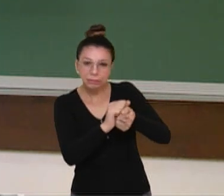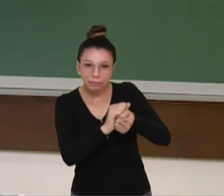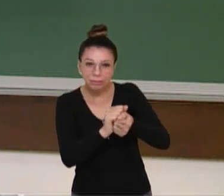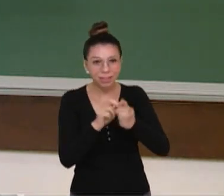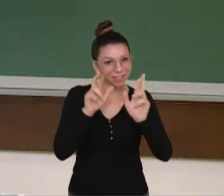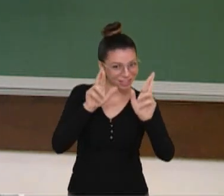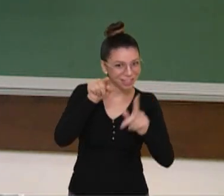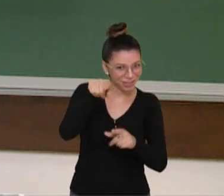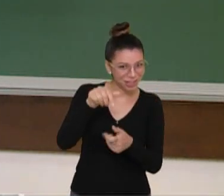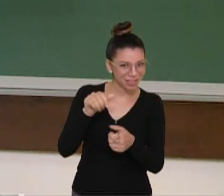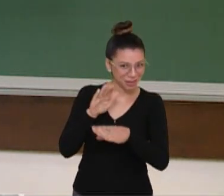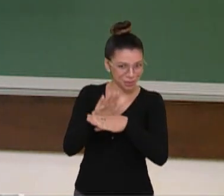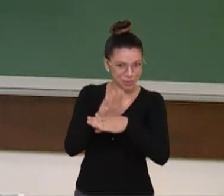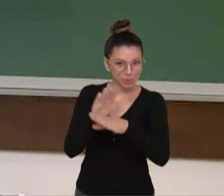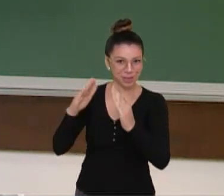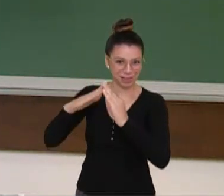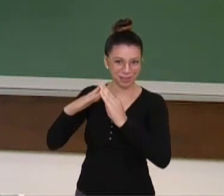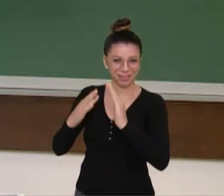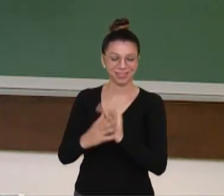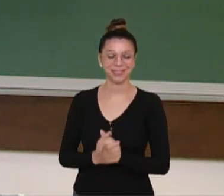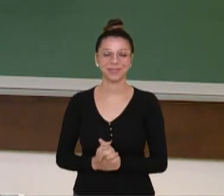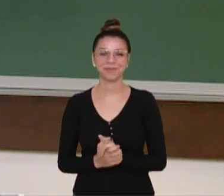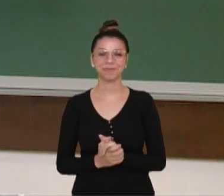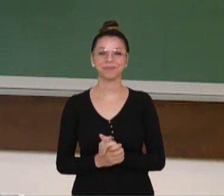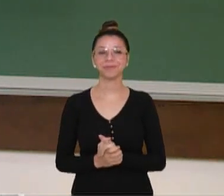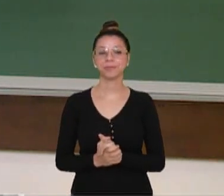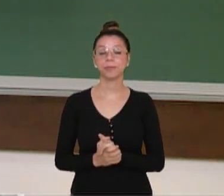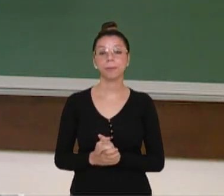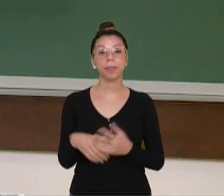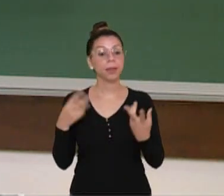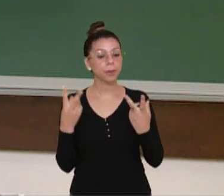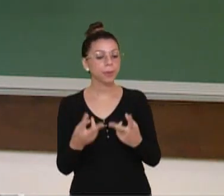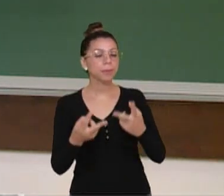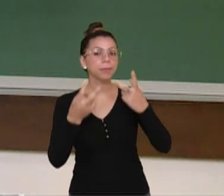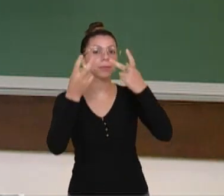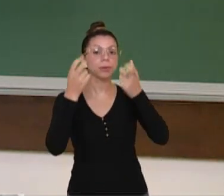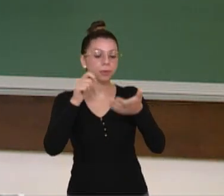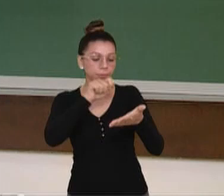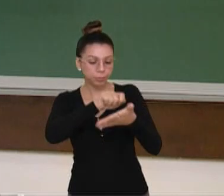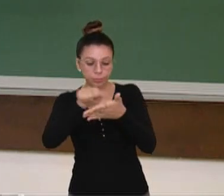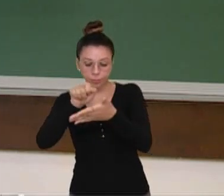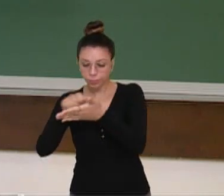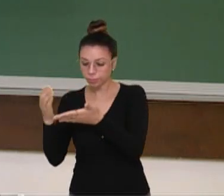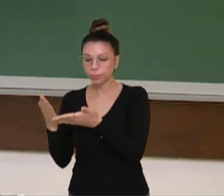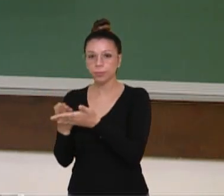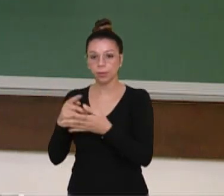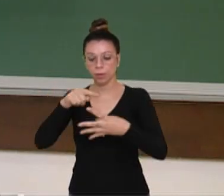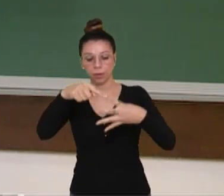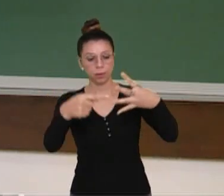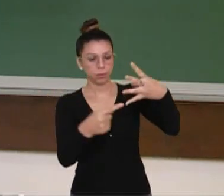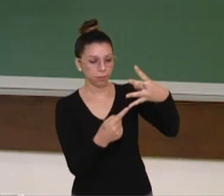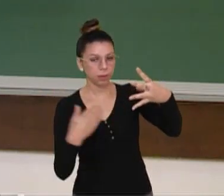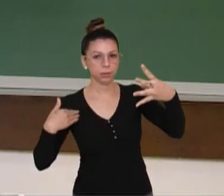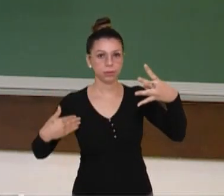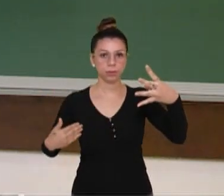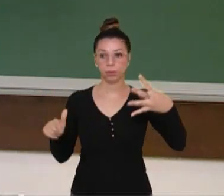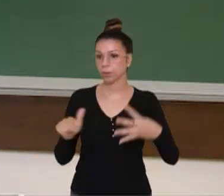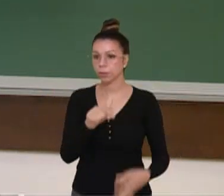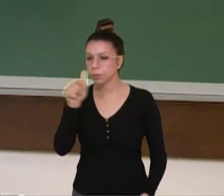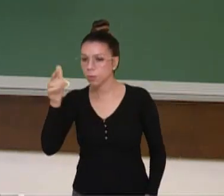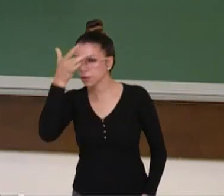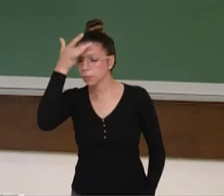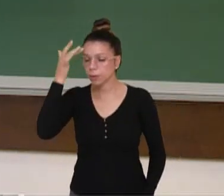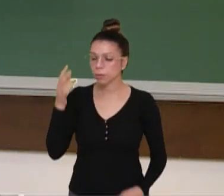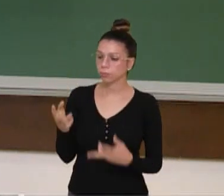certeza que vocês lavam louça em casa, hein? E depois, observe e anote em seu caderno 4 movimentos corporais de outras